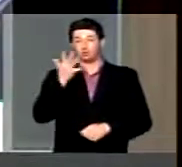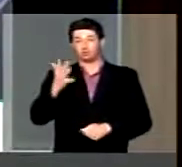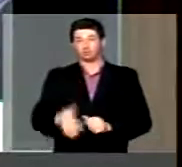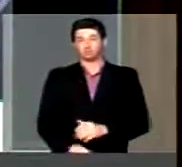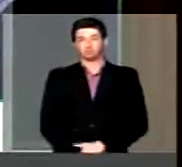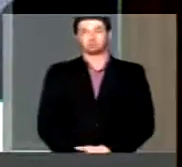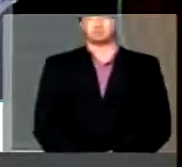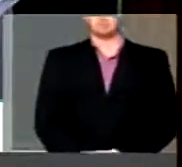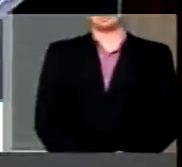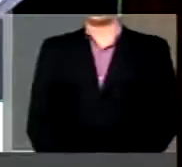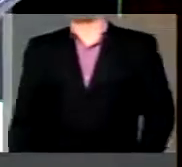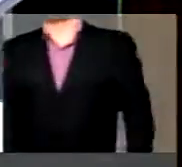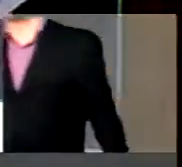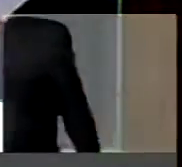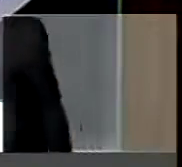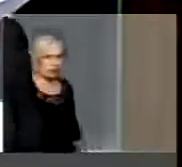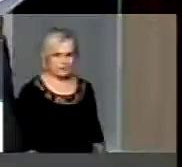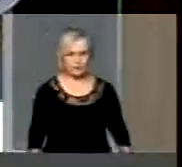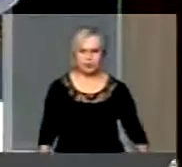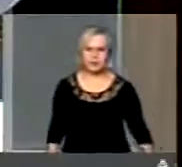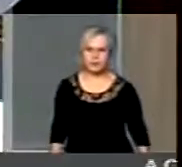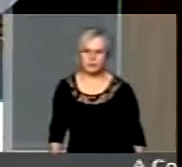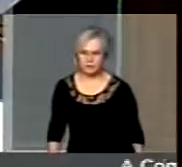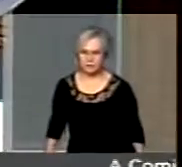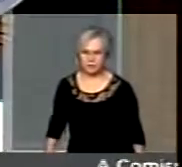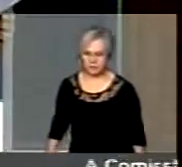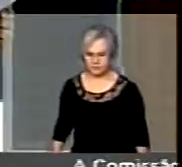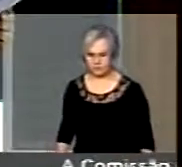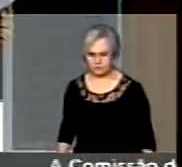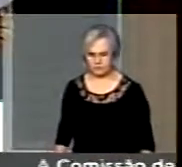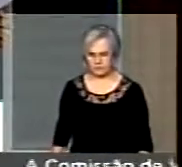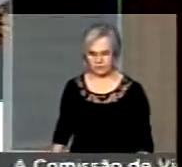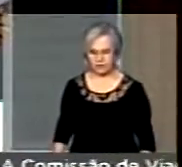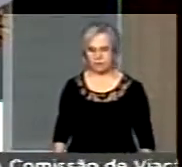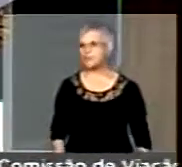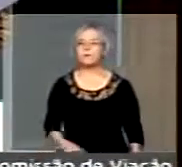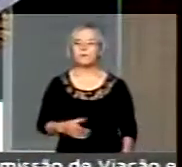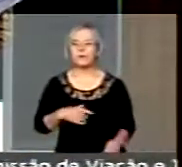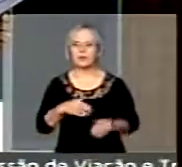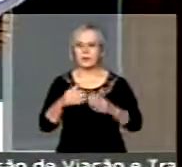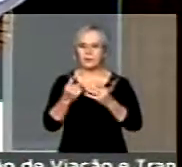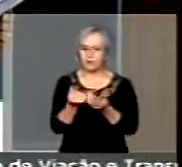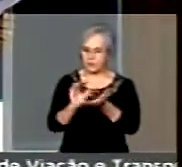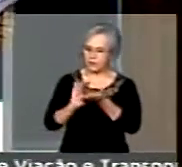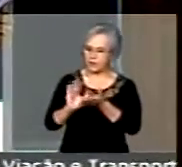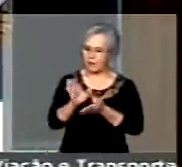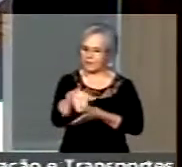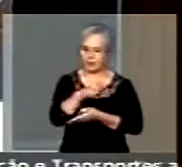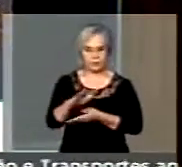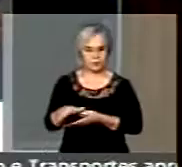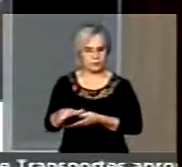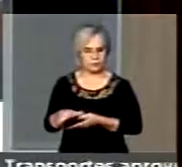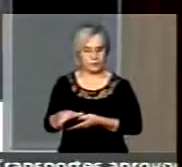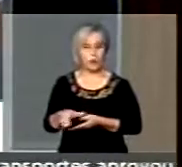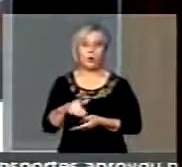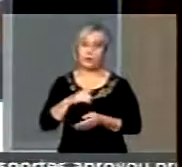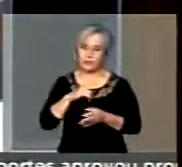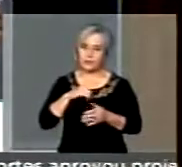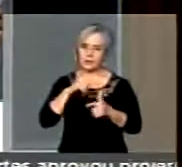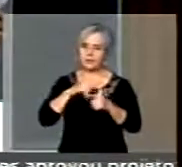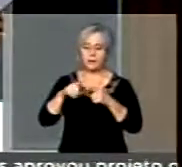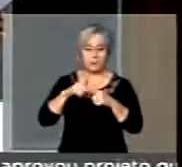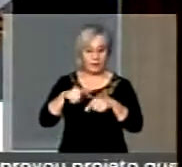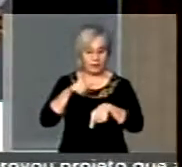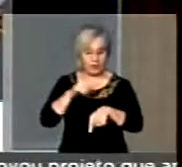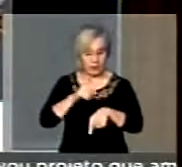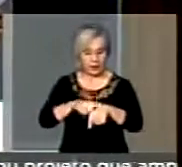desastrosos desse clima de incerteza econômica é o cancelamento dos investimentos, o que tem impacto imediato